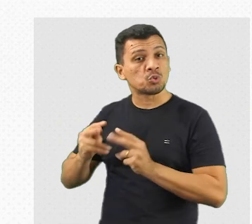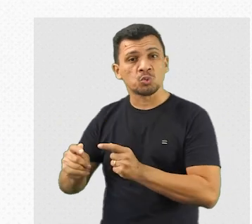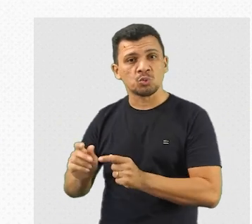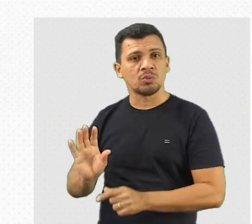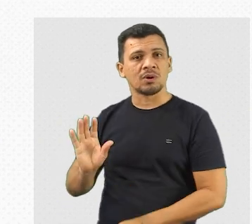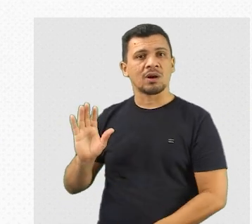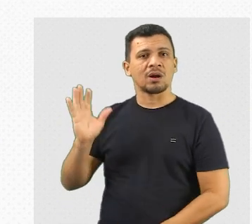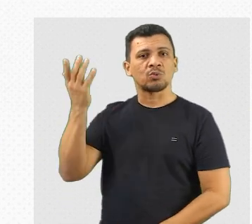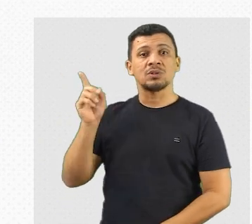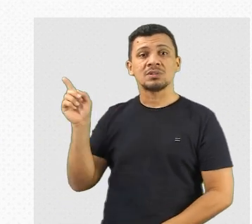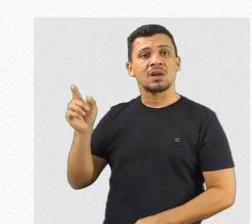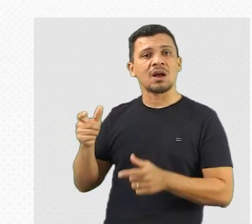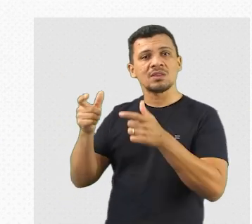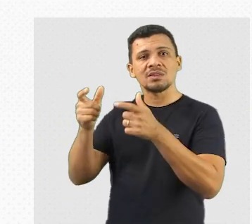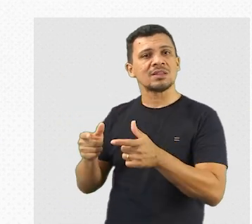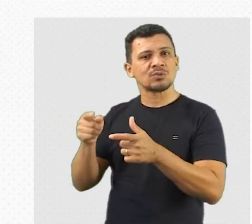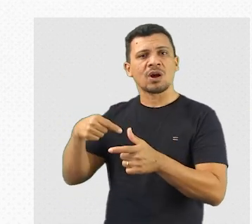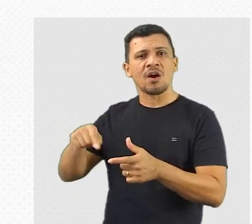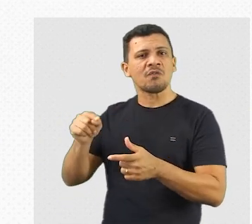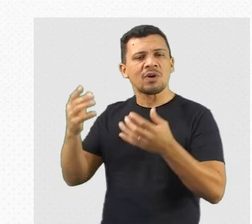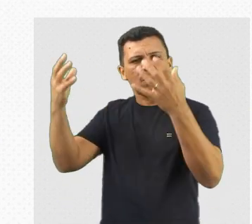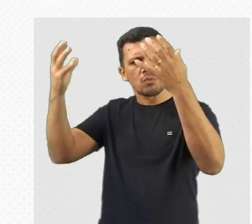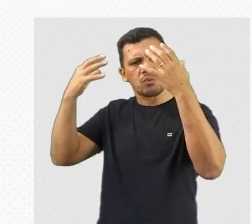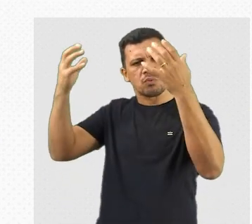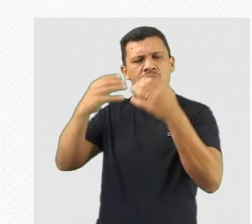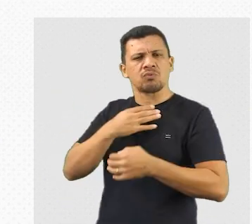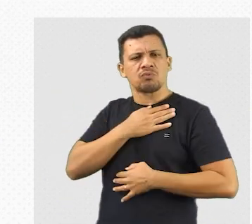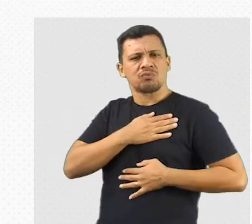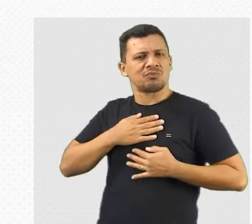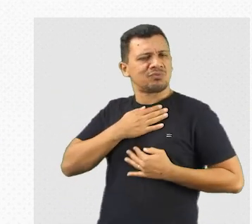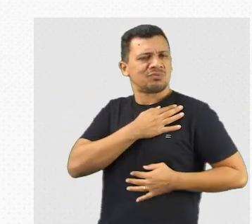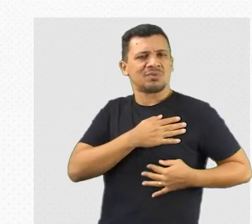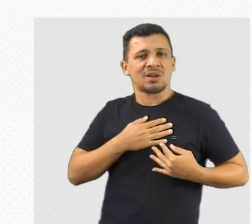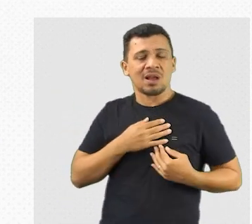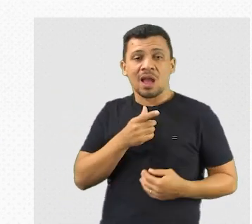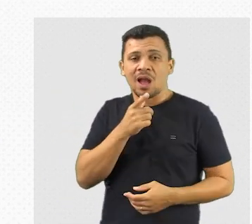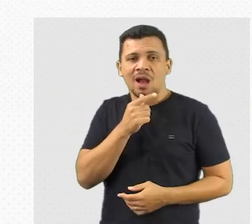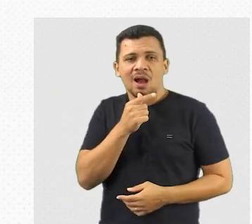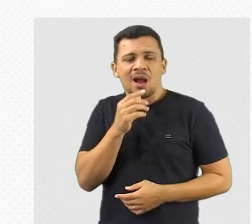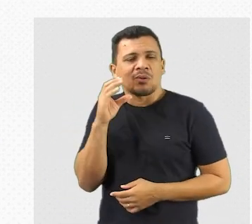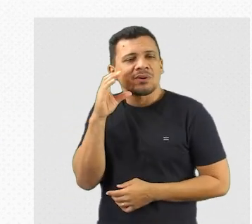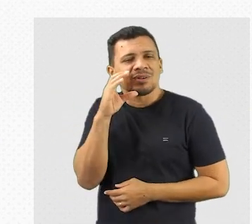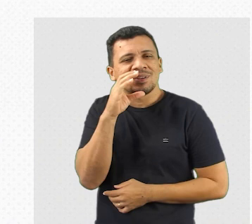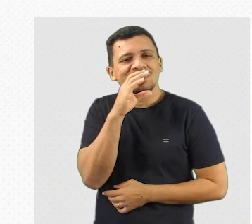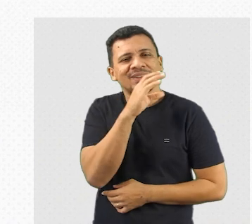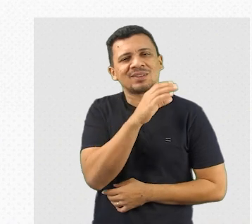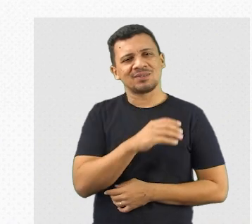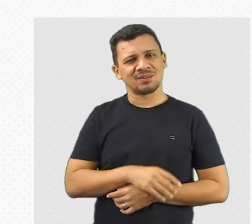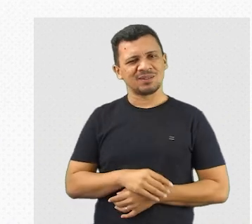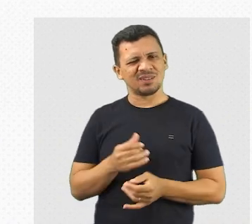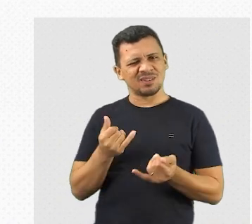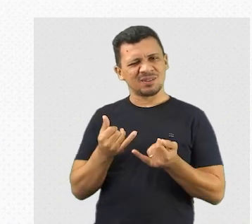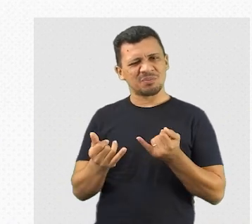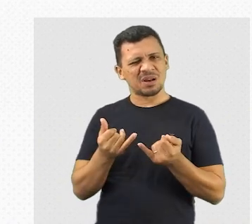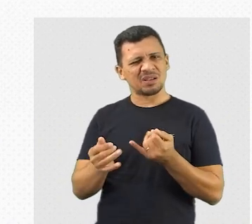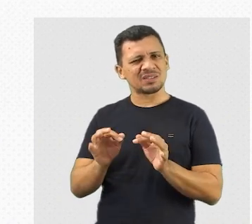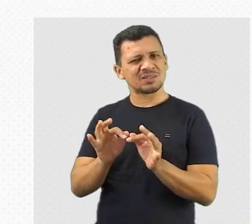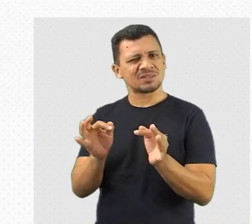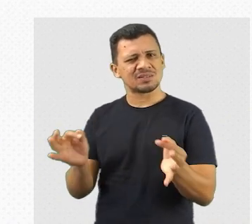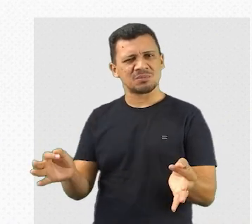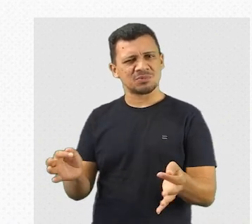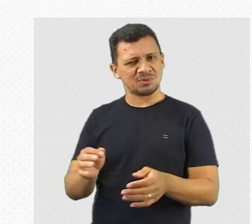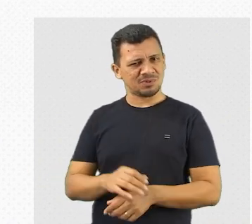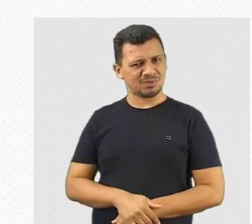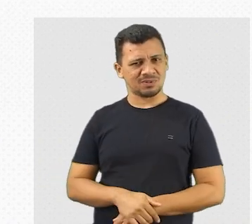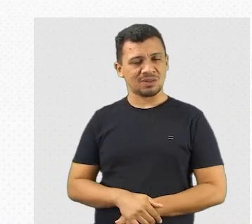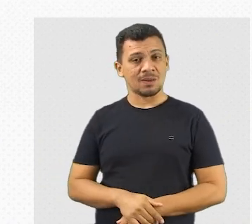uma terma? É um local onde você vai para tomar banho. Oi, tudo bom? Tomar banho de água quente. Mas quando a gente fala isso, parece uma coisa meio simplória. Você está